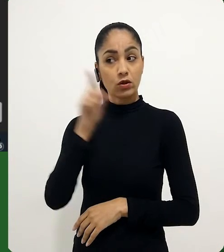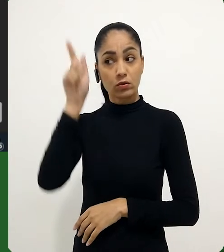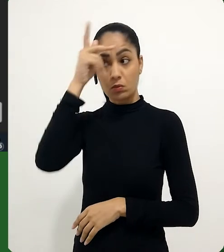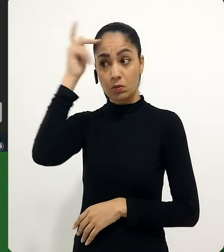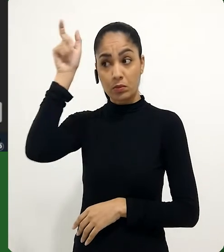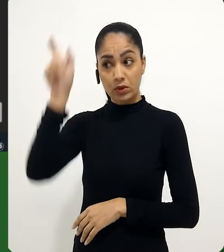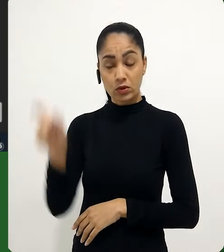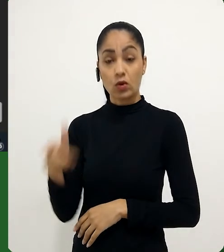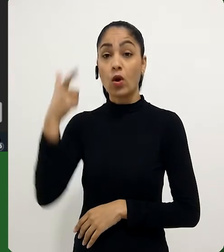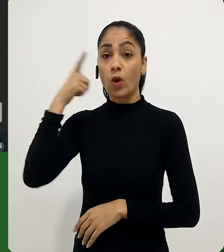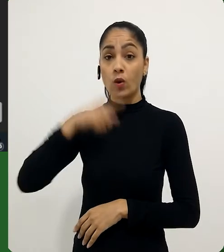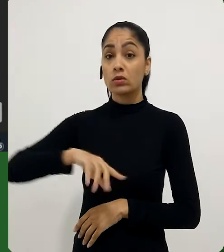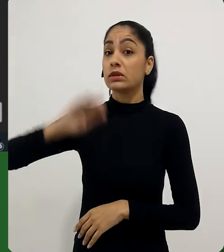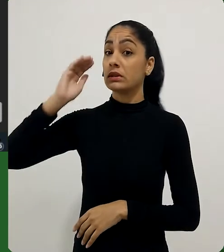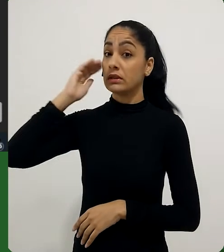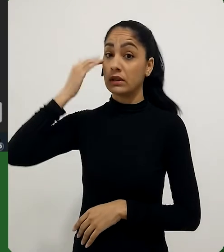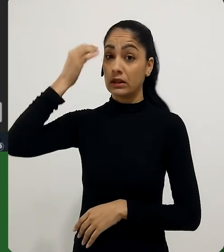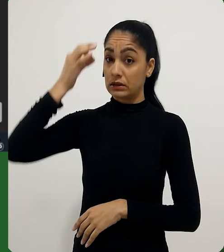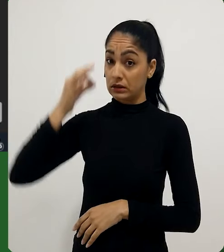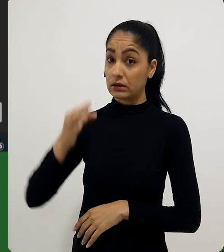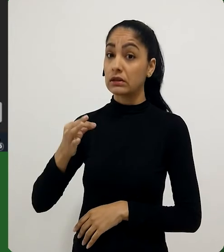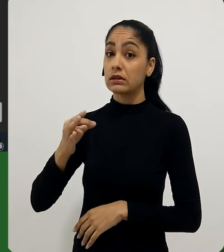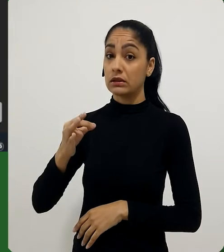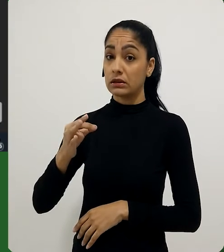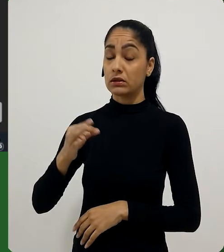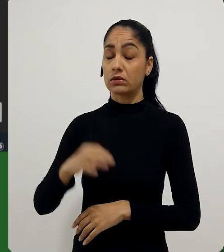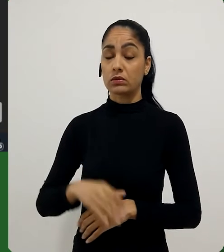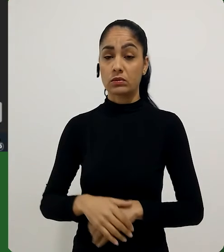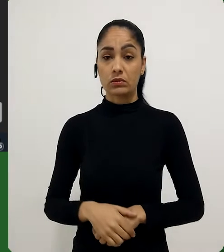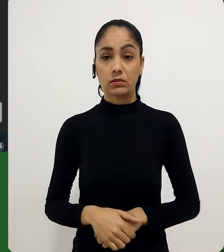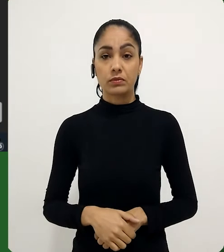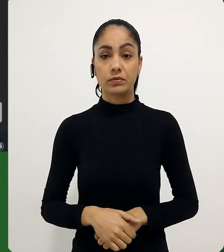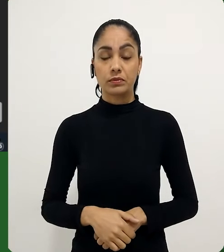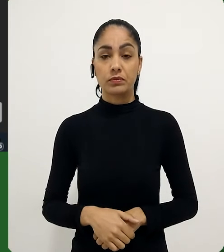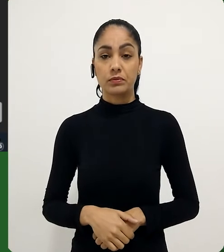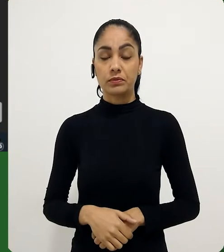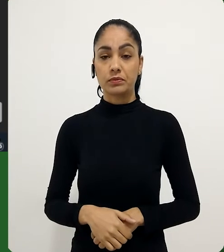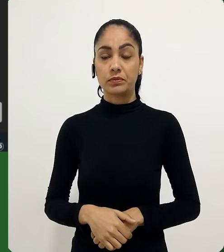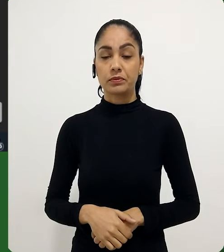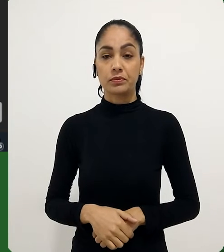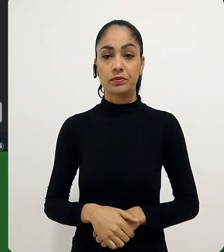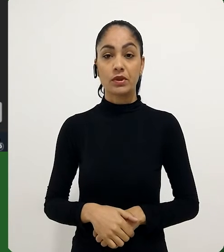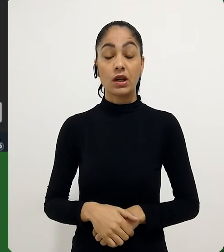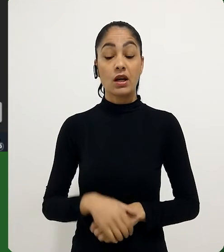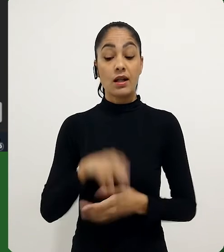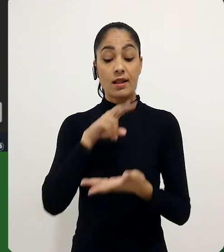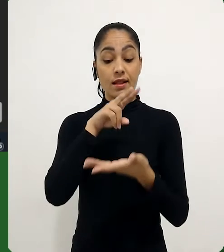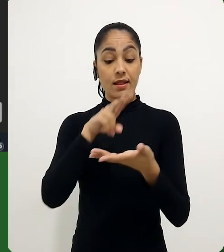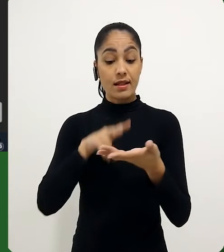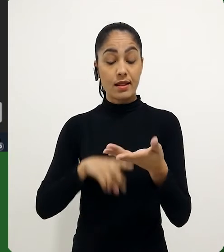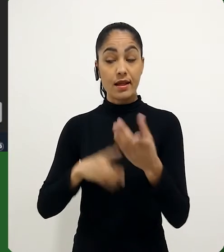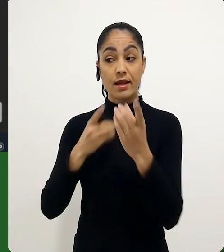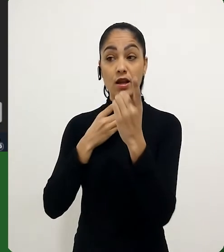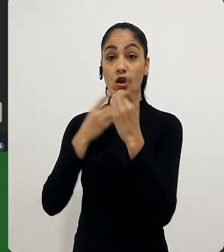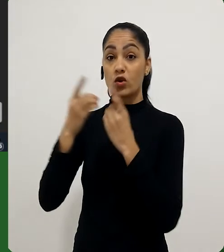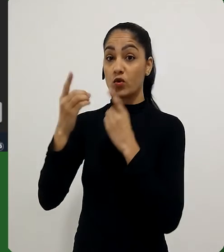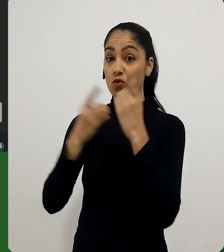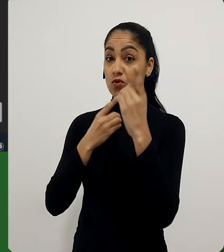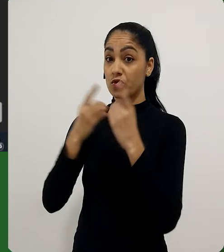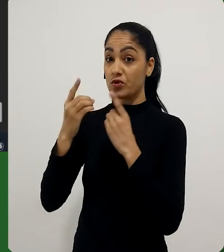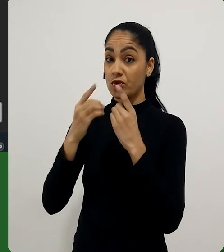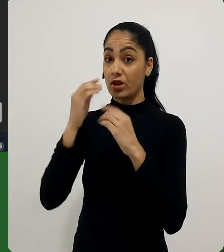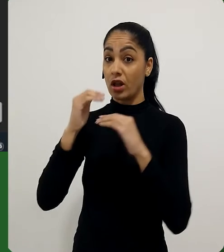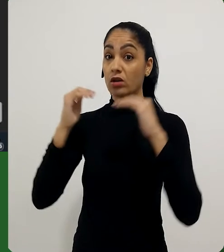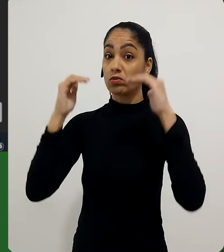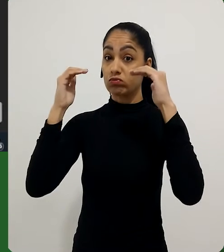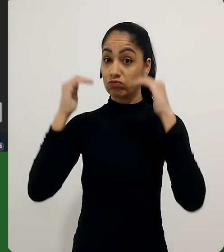outra pessoa, né, o nosso destinatário, possa compreendê-lo, né? Leia o diálogo a seguir em